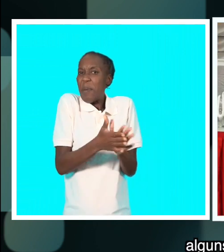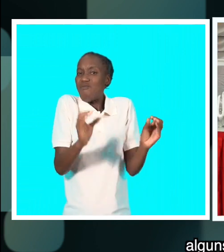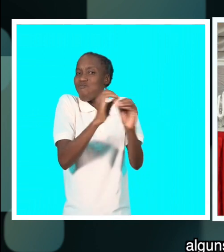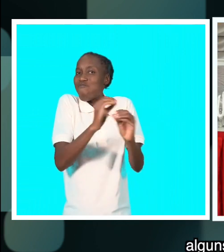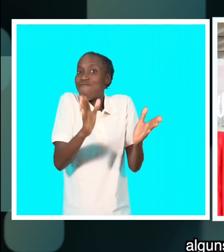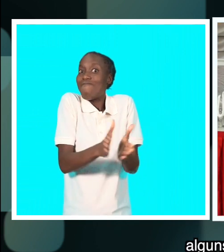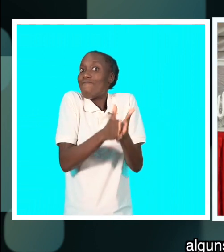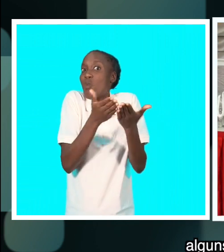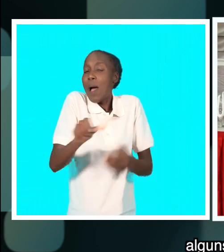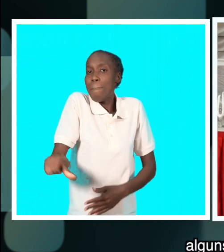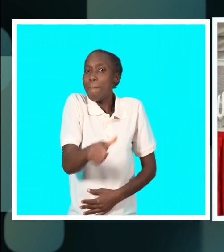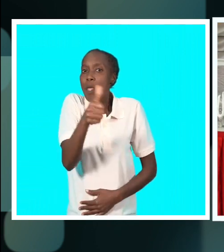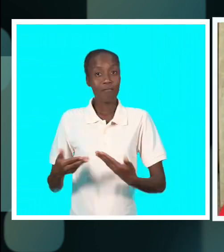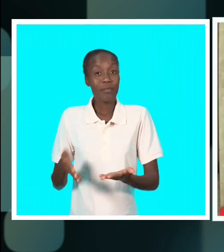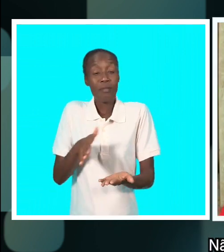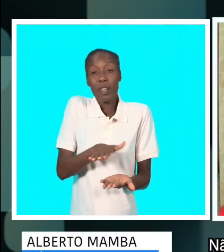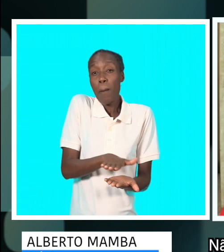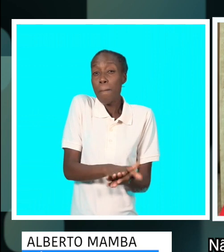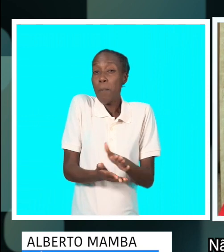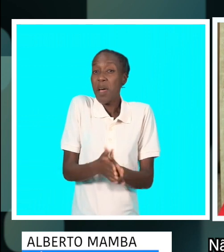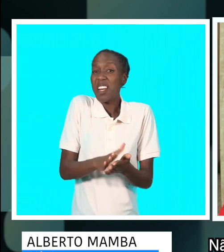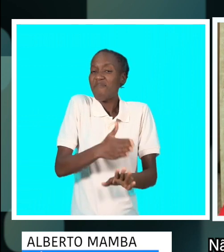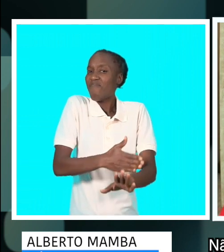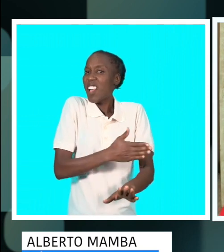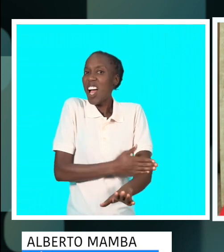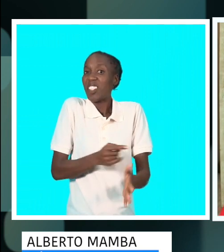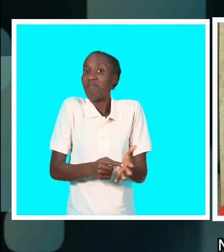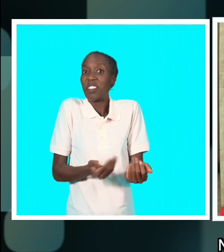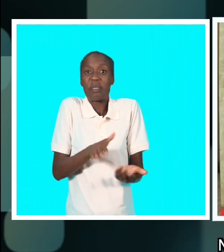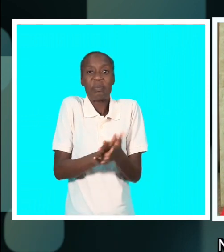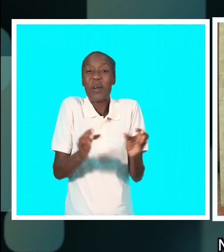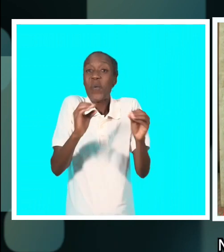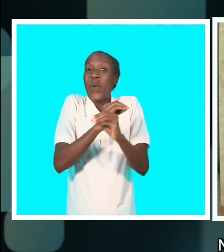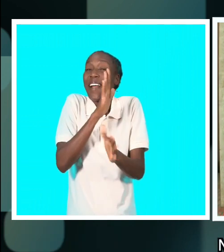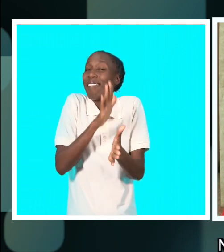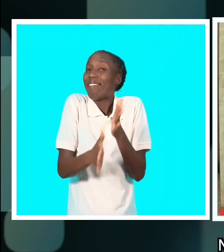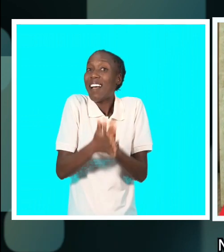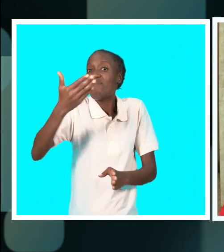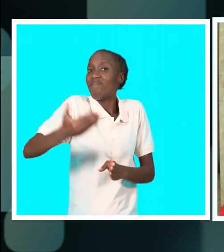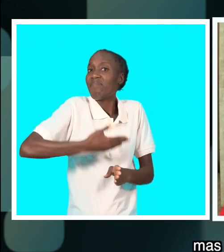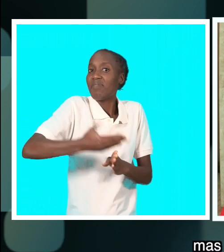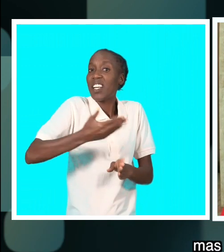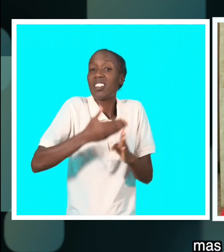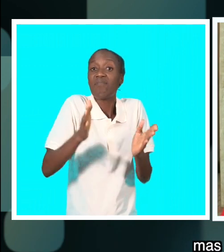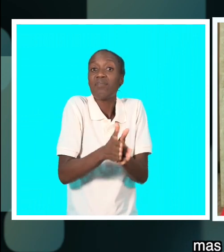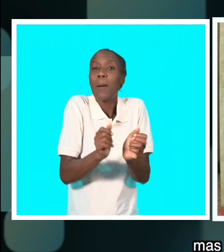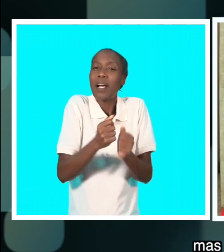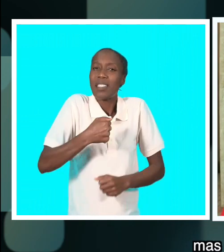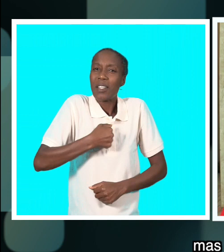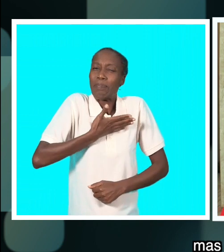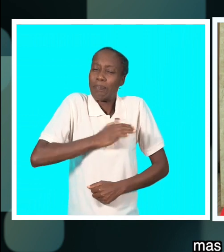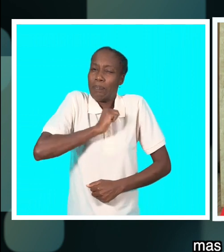preparação não foi das melhores. Preparado como esperava, não tive nenhuma preparação, nem estágio, mas